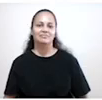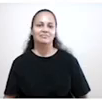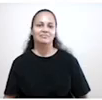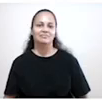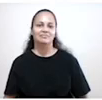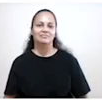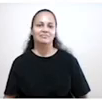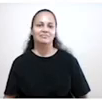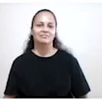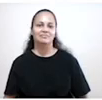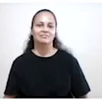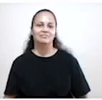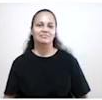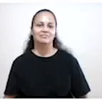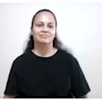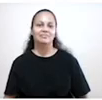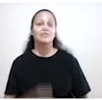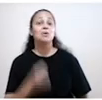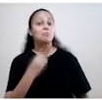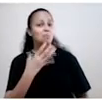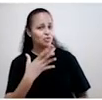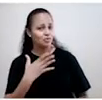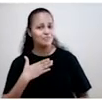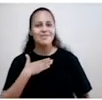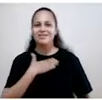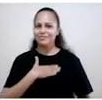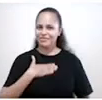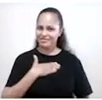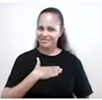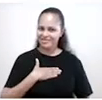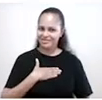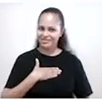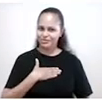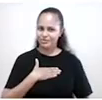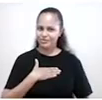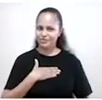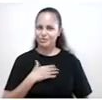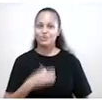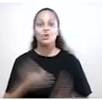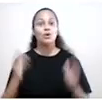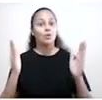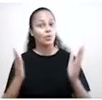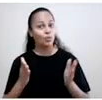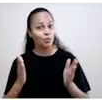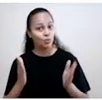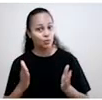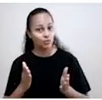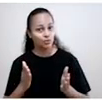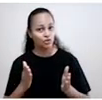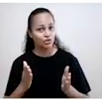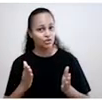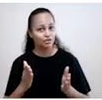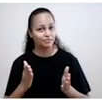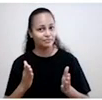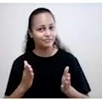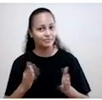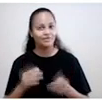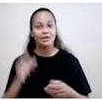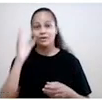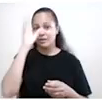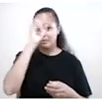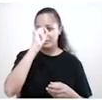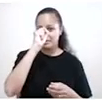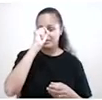lesson 12, roundup. Muito bem, meus queridos. O nosso assunto de hoje é a respeito de coisas